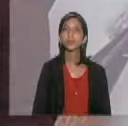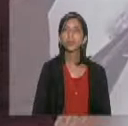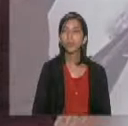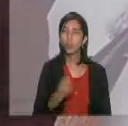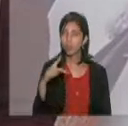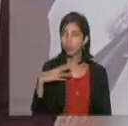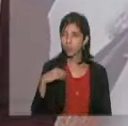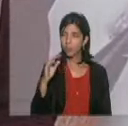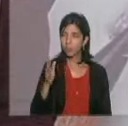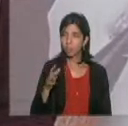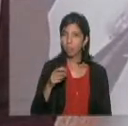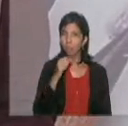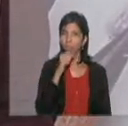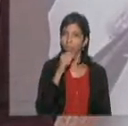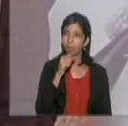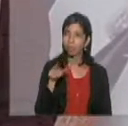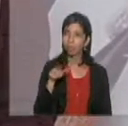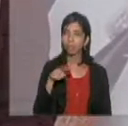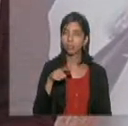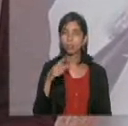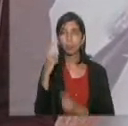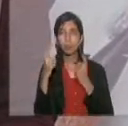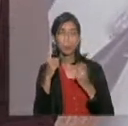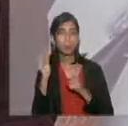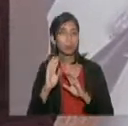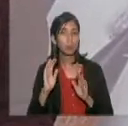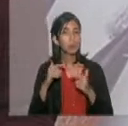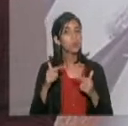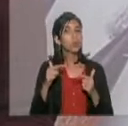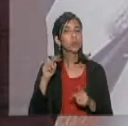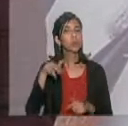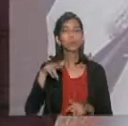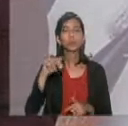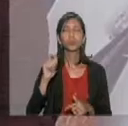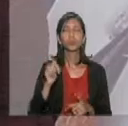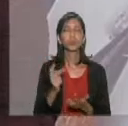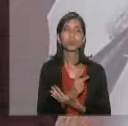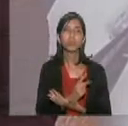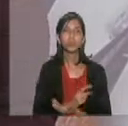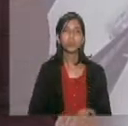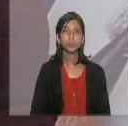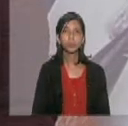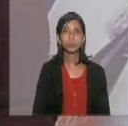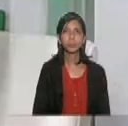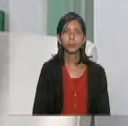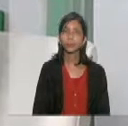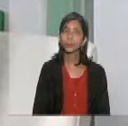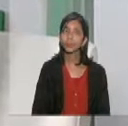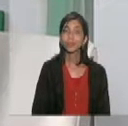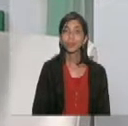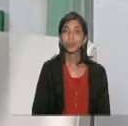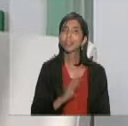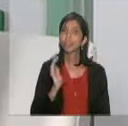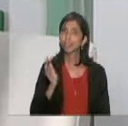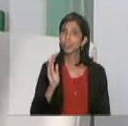está sempre no controle. Então é muito importante para evitar o engasgo que a criança esteja reta, e a gente só pode começar a introdução